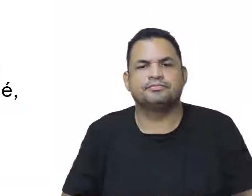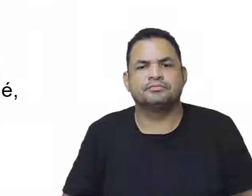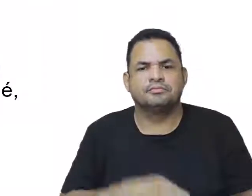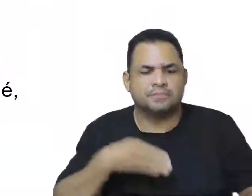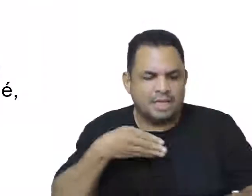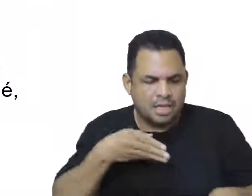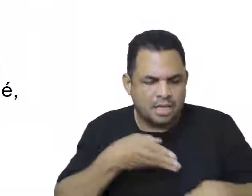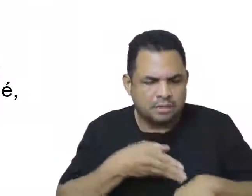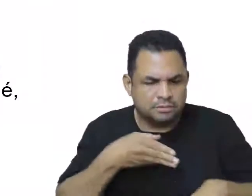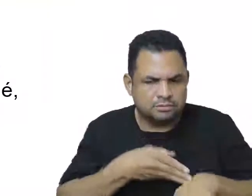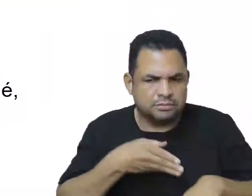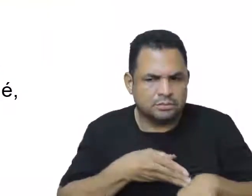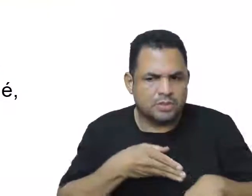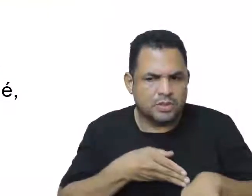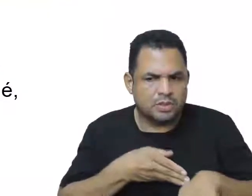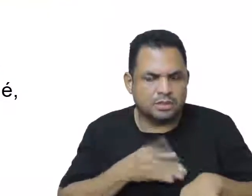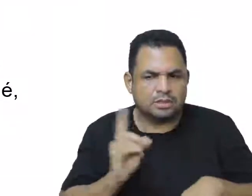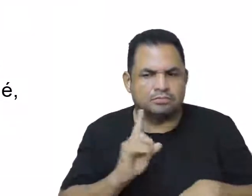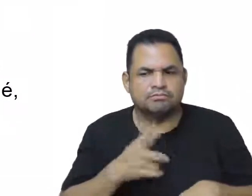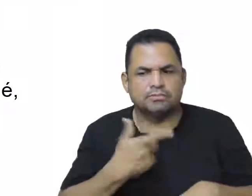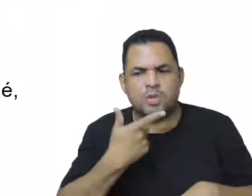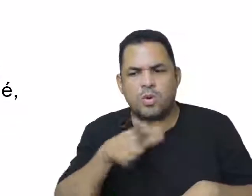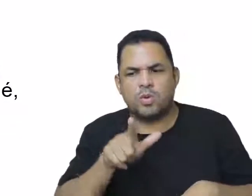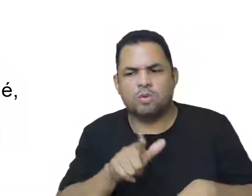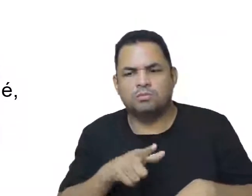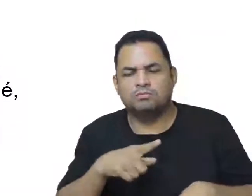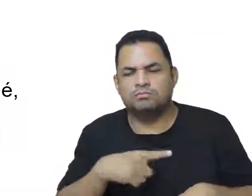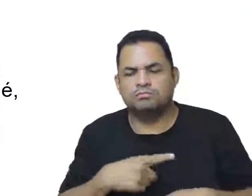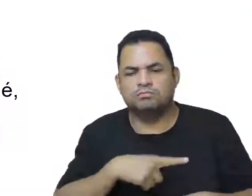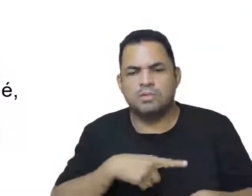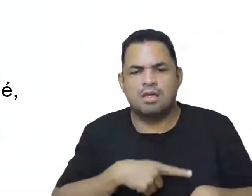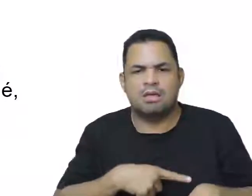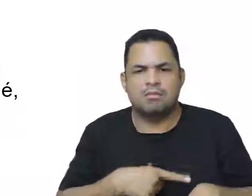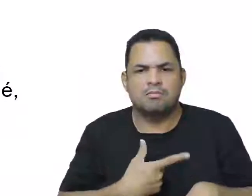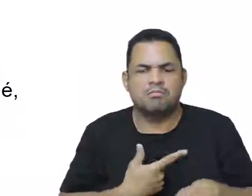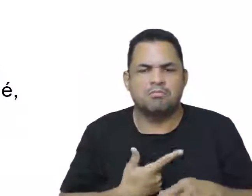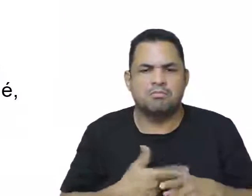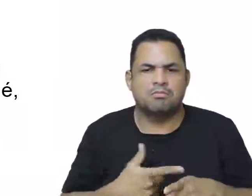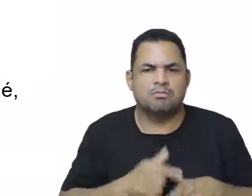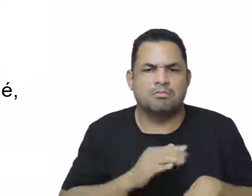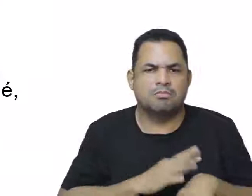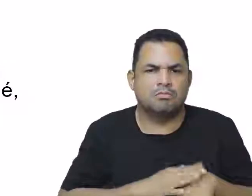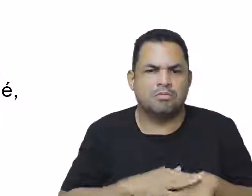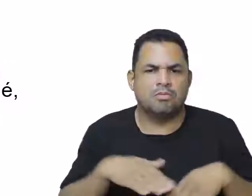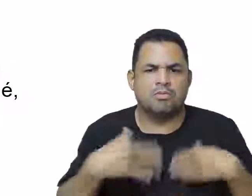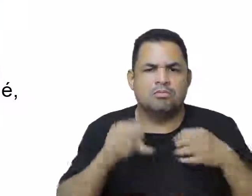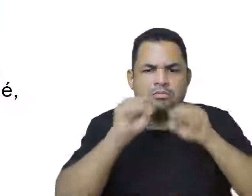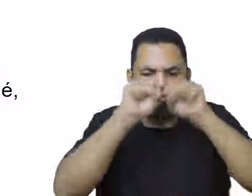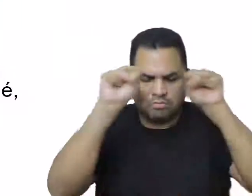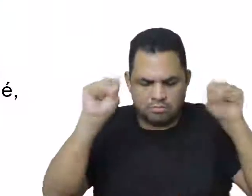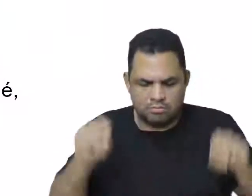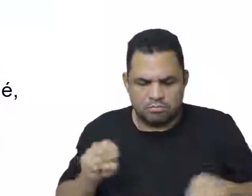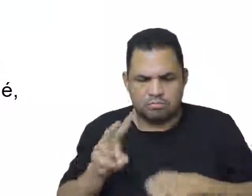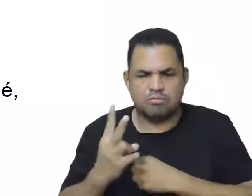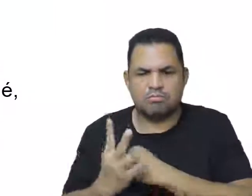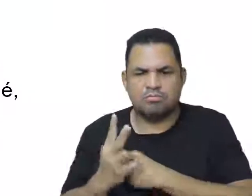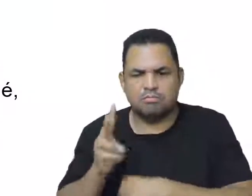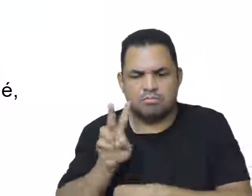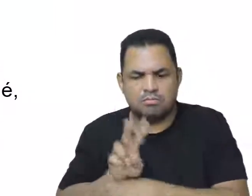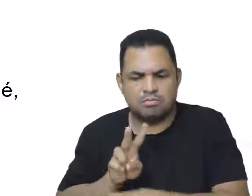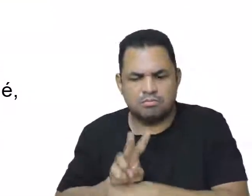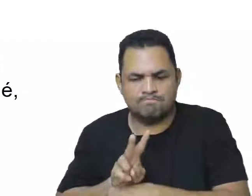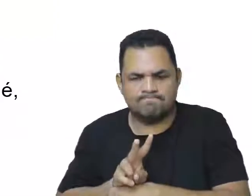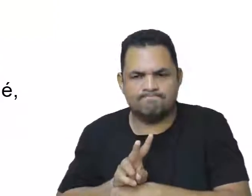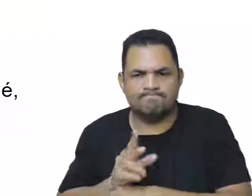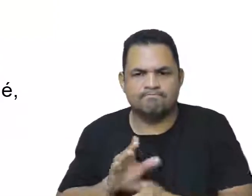não penetrem em você, não consigam causar nada. Agora, quando você está com o sistema imunológico deprimido,